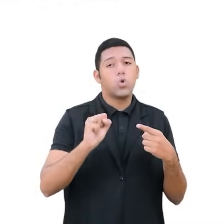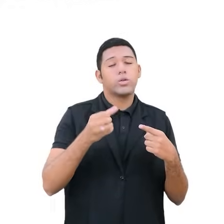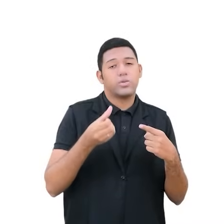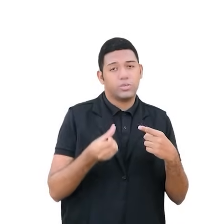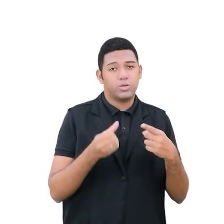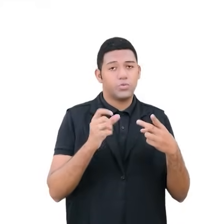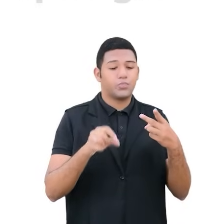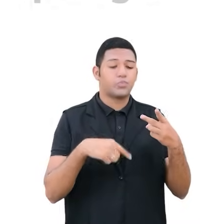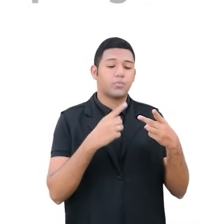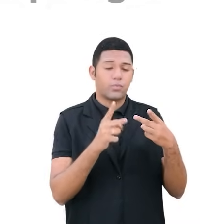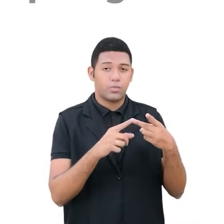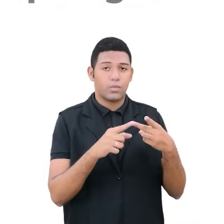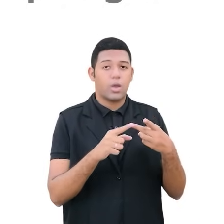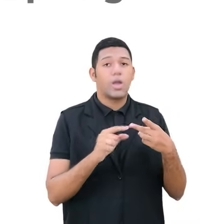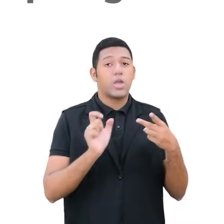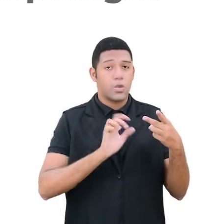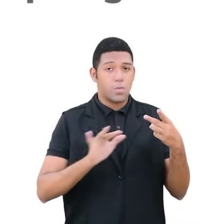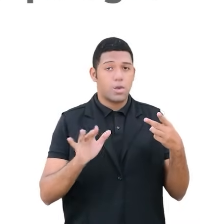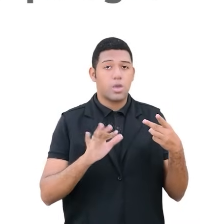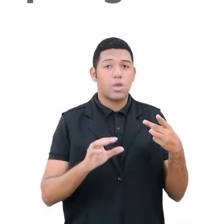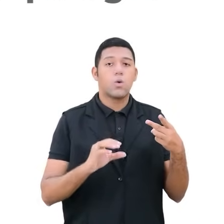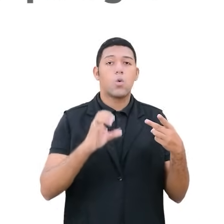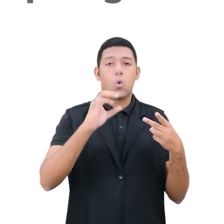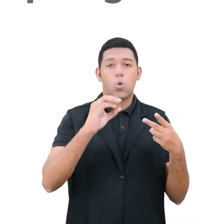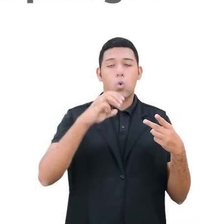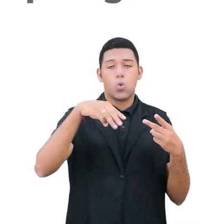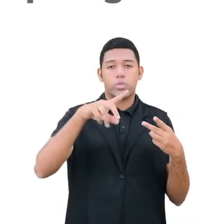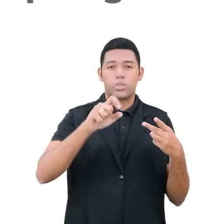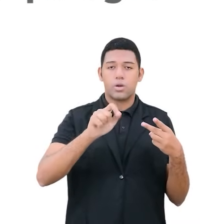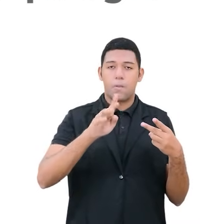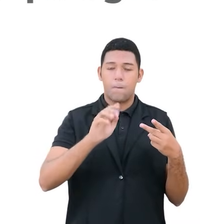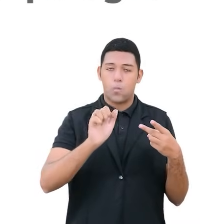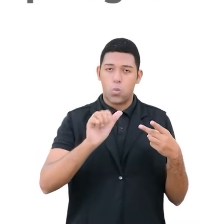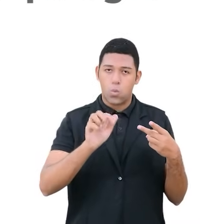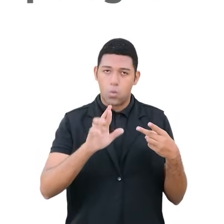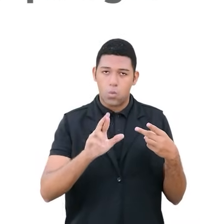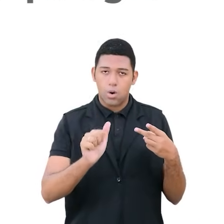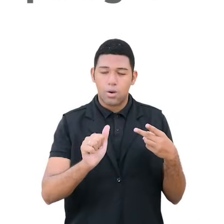00186 nosso e-mail contribua @p.granette